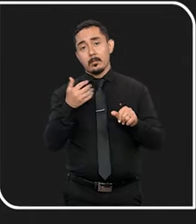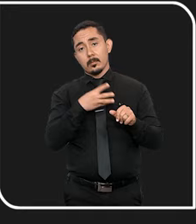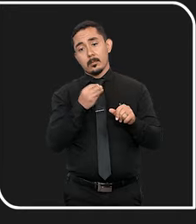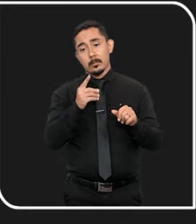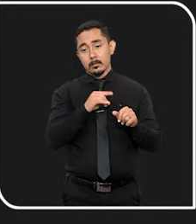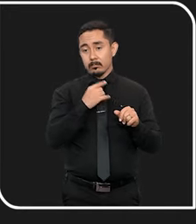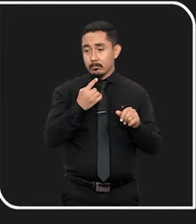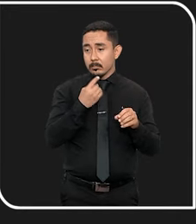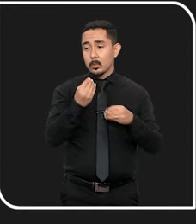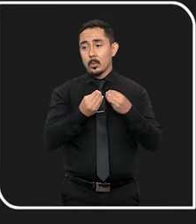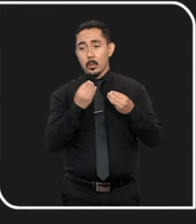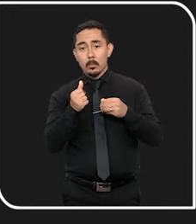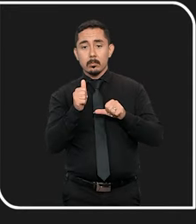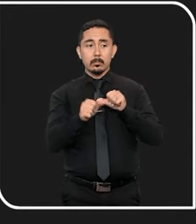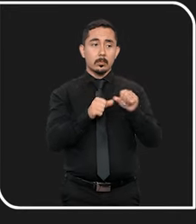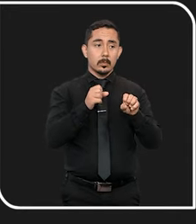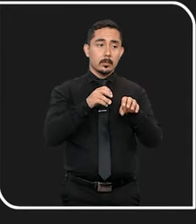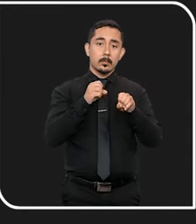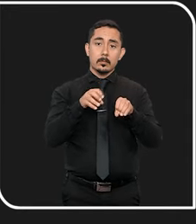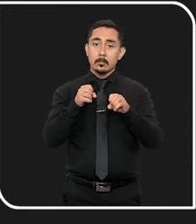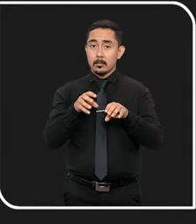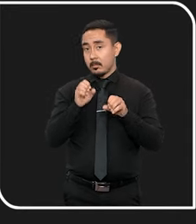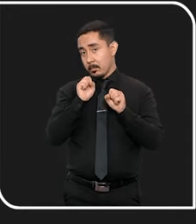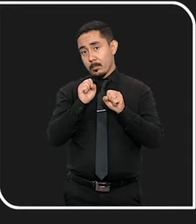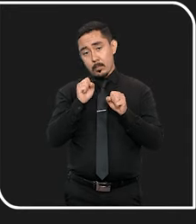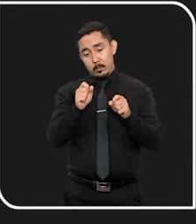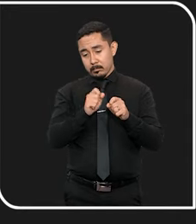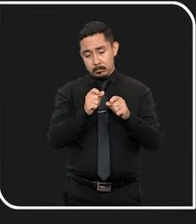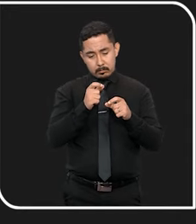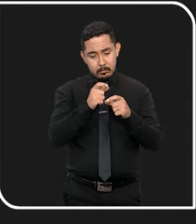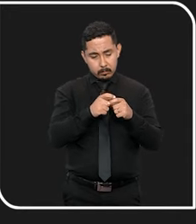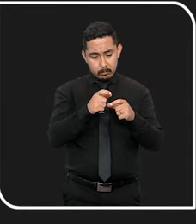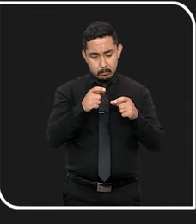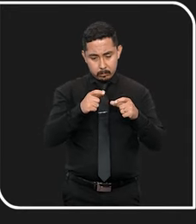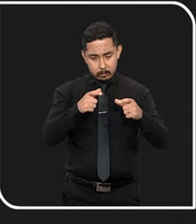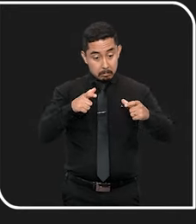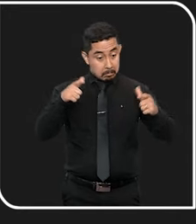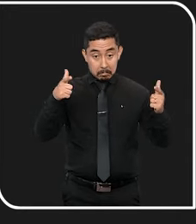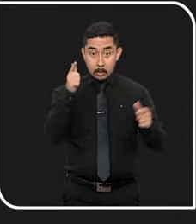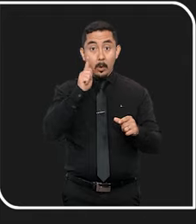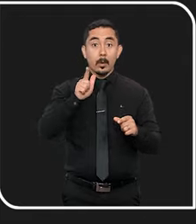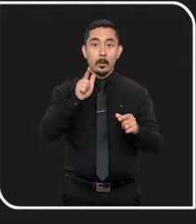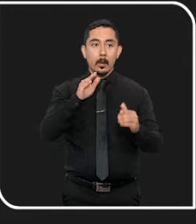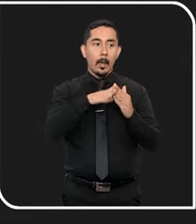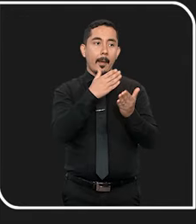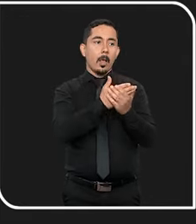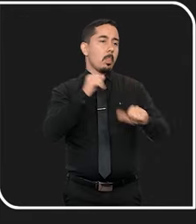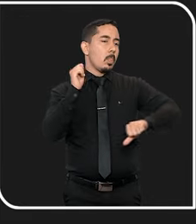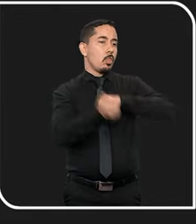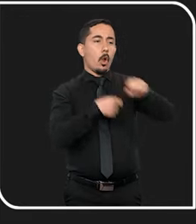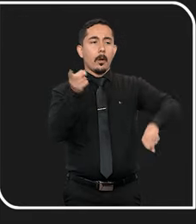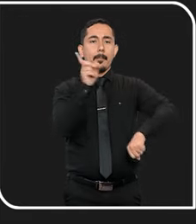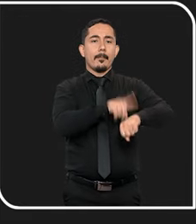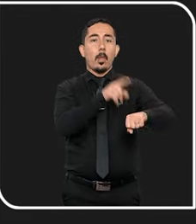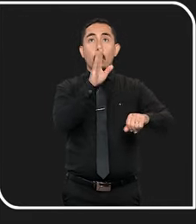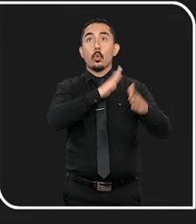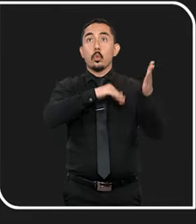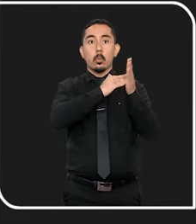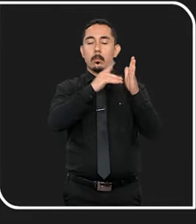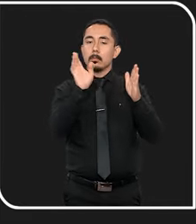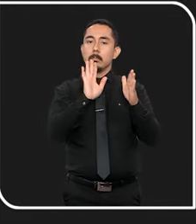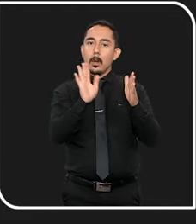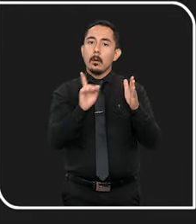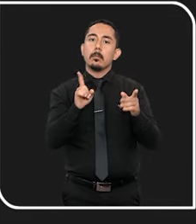um pouquinho com o nosso filho né assim no pouquinho no nosso meio é assim que a gente faz o mundo melhor não é querer mudar a escola de uma vez só né